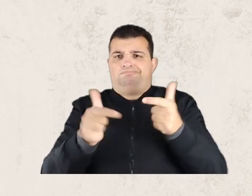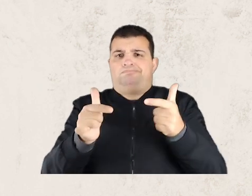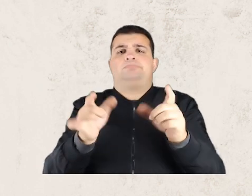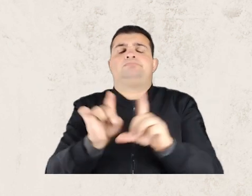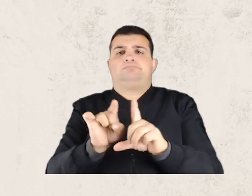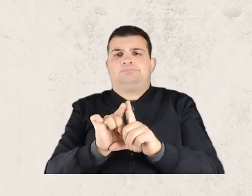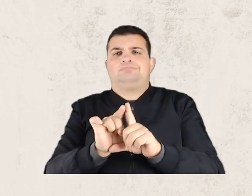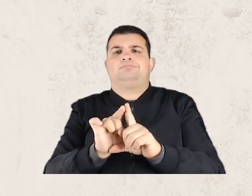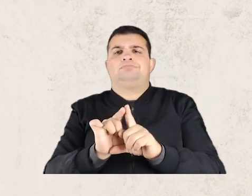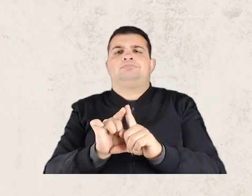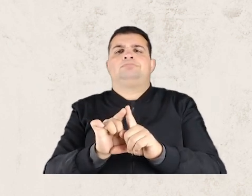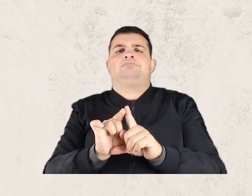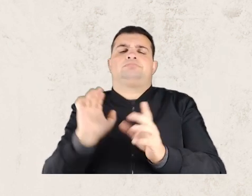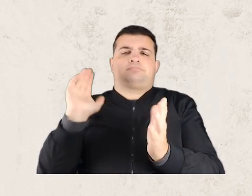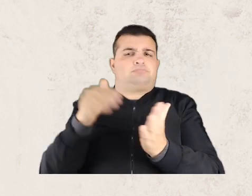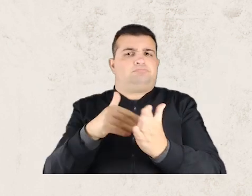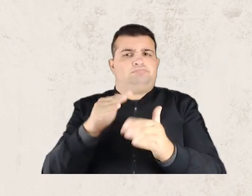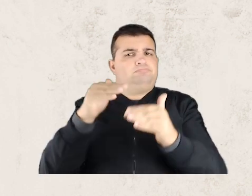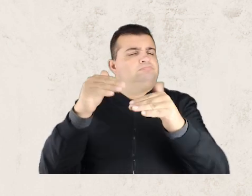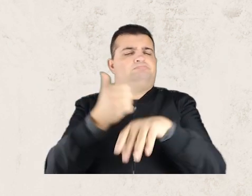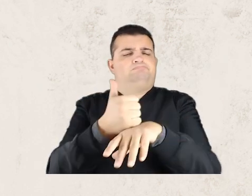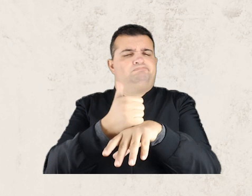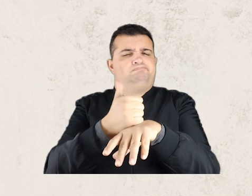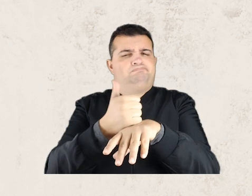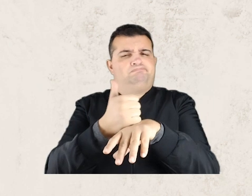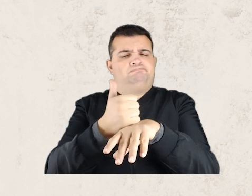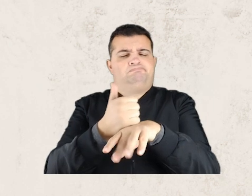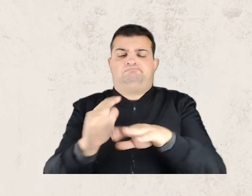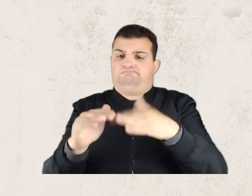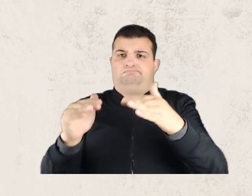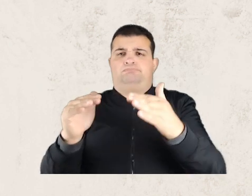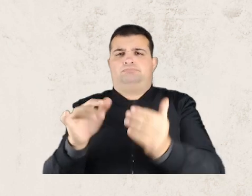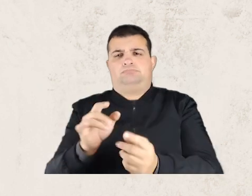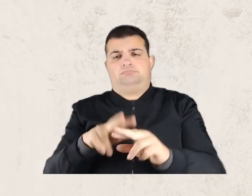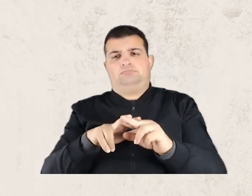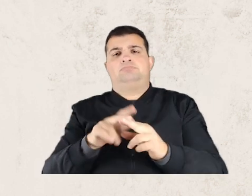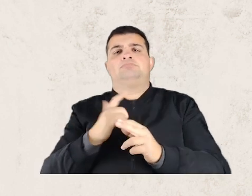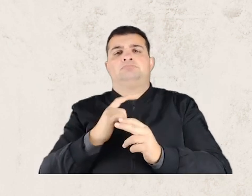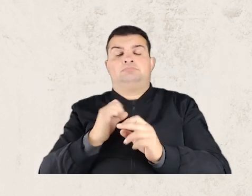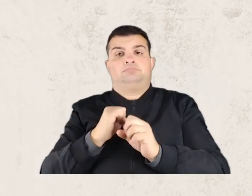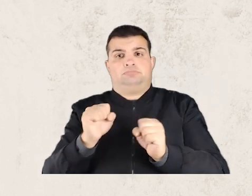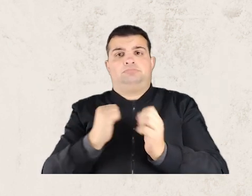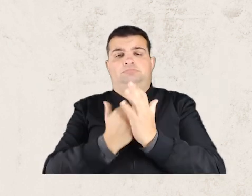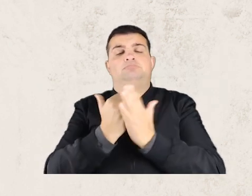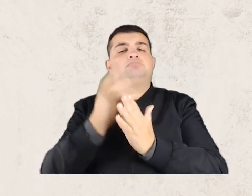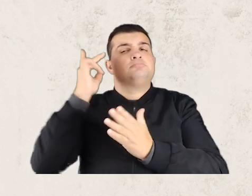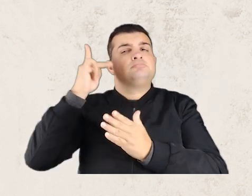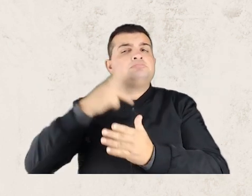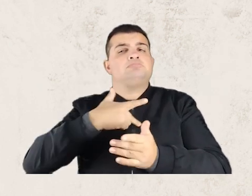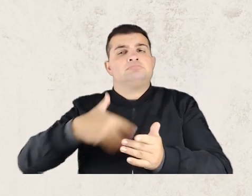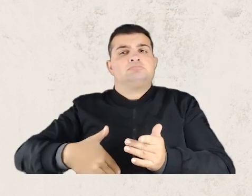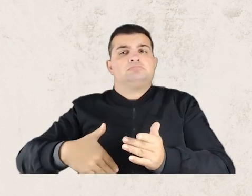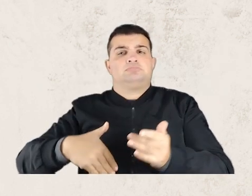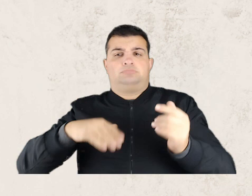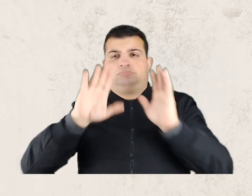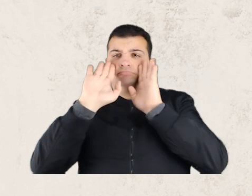psicólogo e uma psicóloga, então ele tem que ter áreas de atuação. E nesse sentido, a psicologia social tem crescido